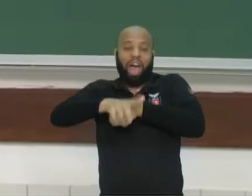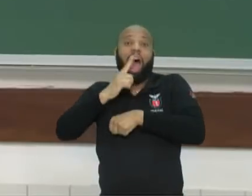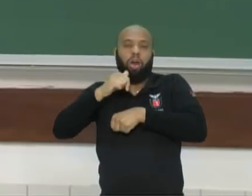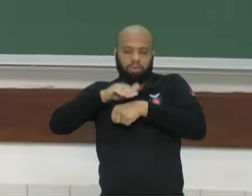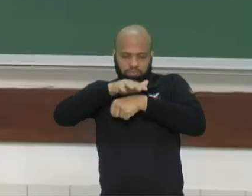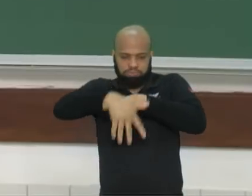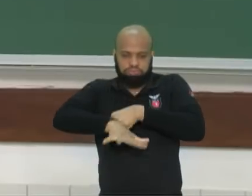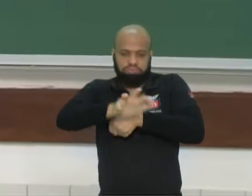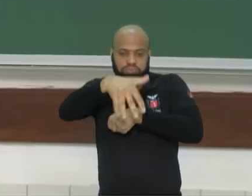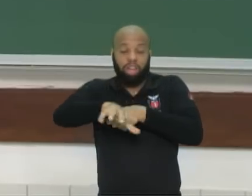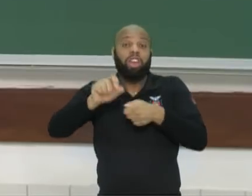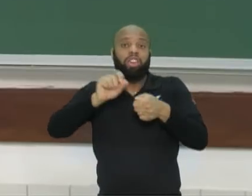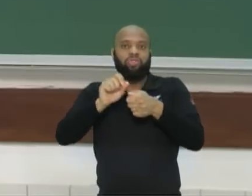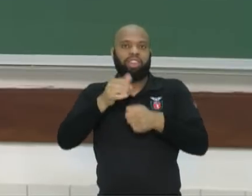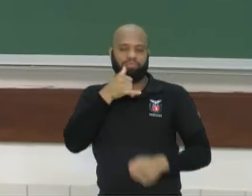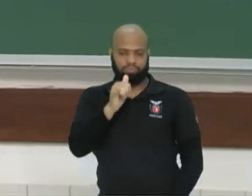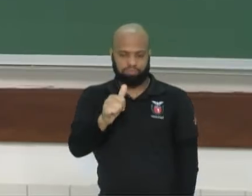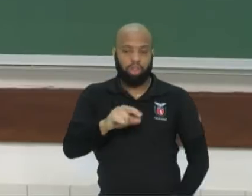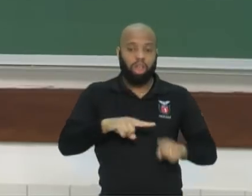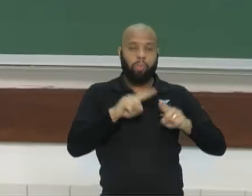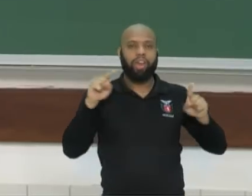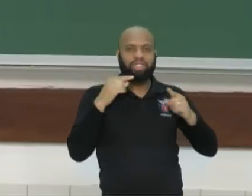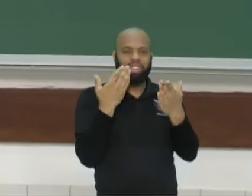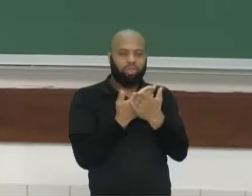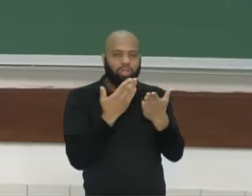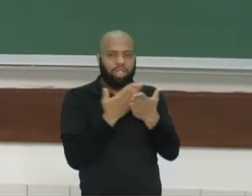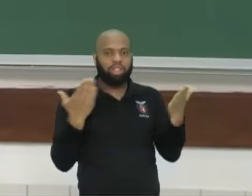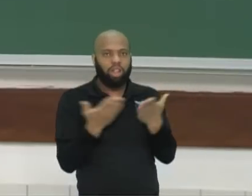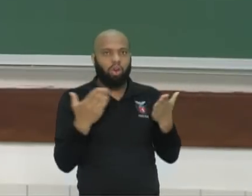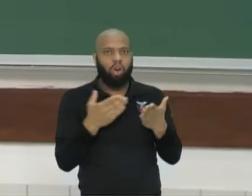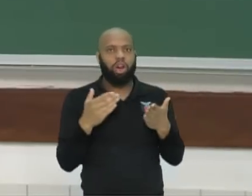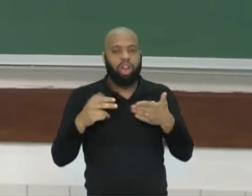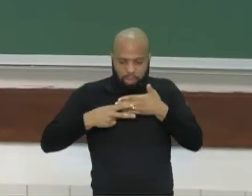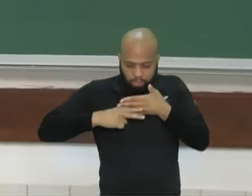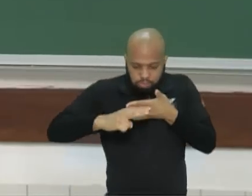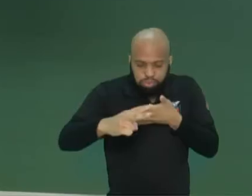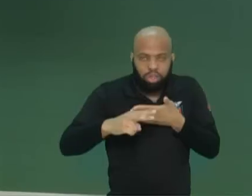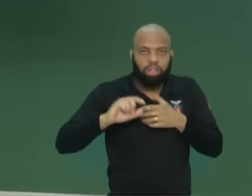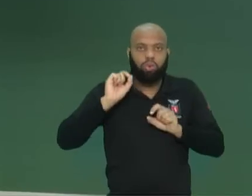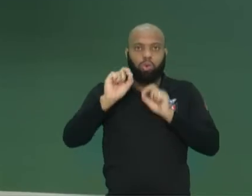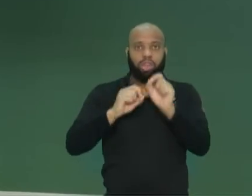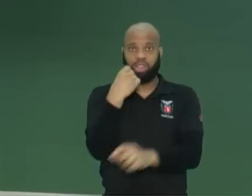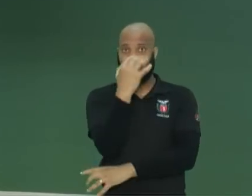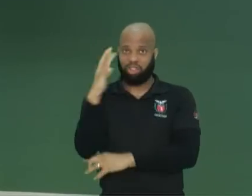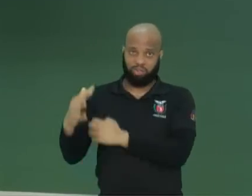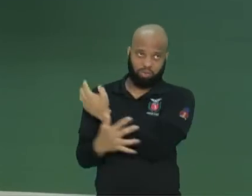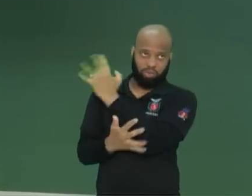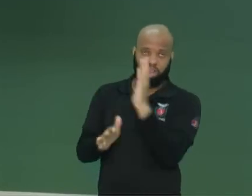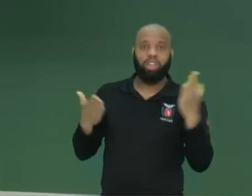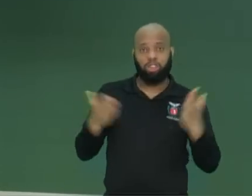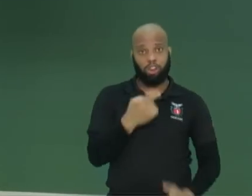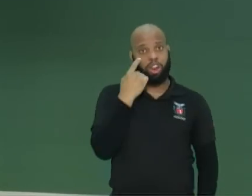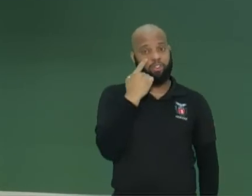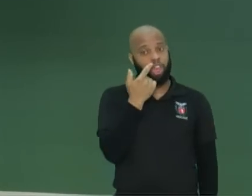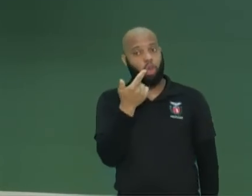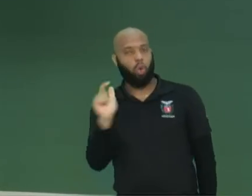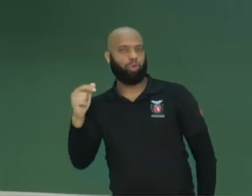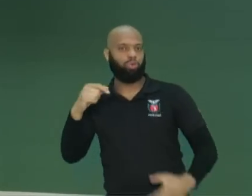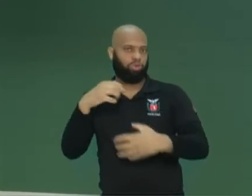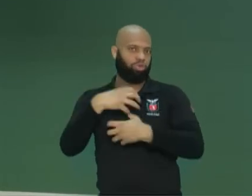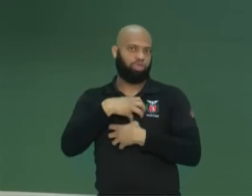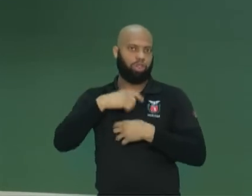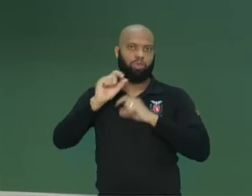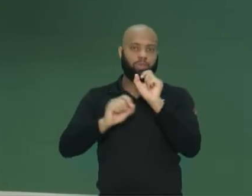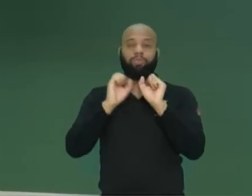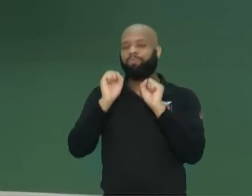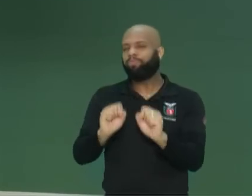nós estamos entendendo a questão dos impactos ambientais, então vamos compreender o outro lado dessa questão, né? O